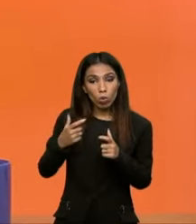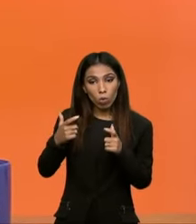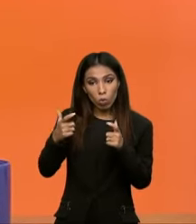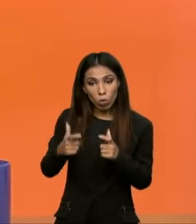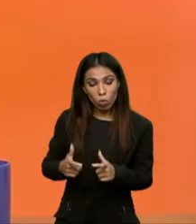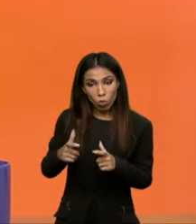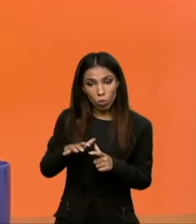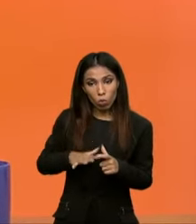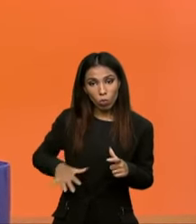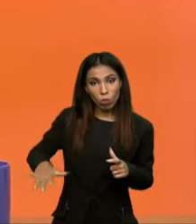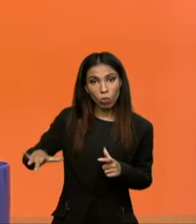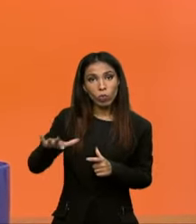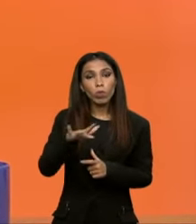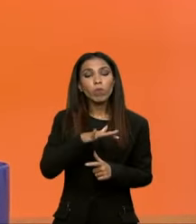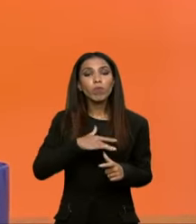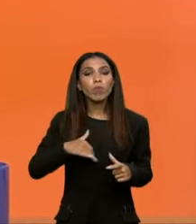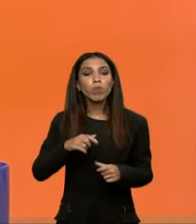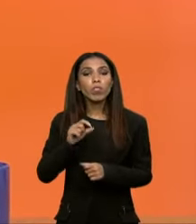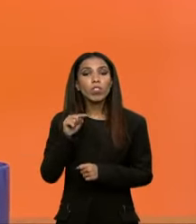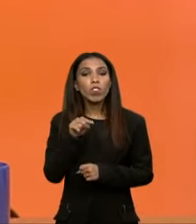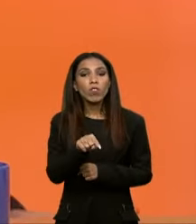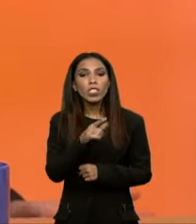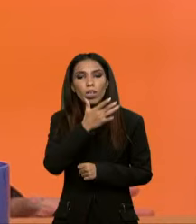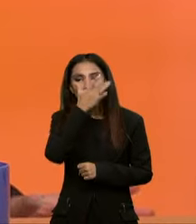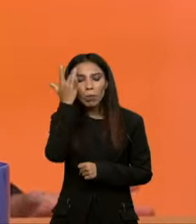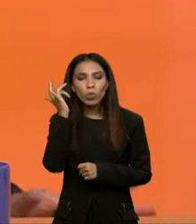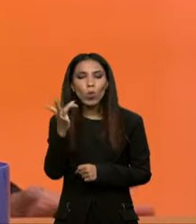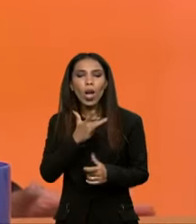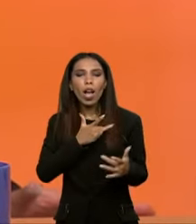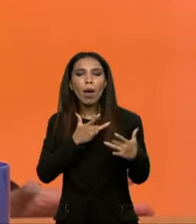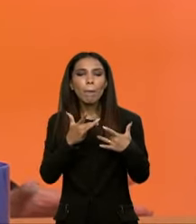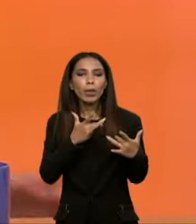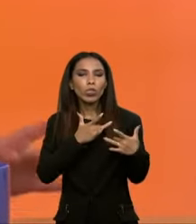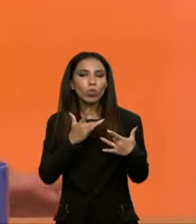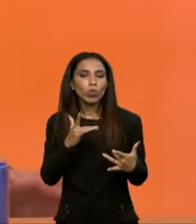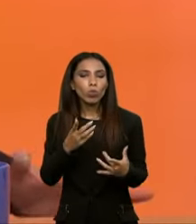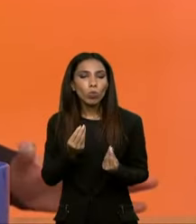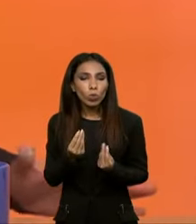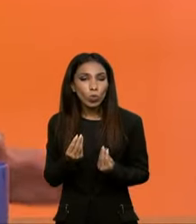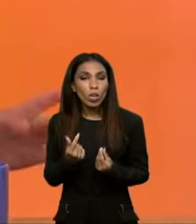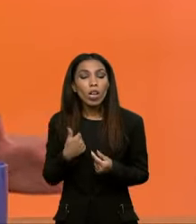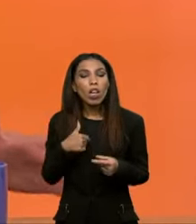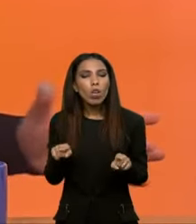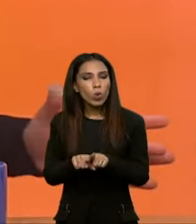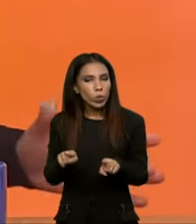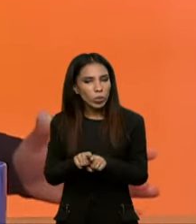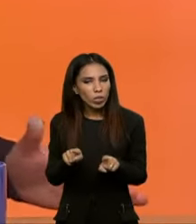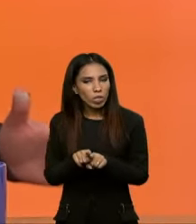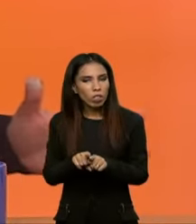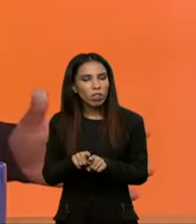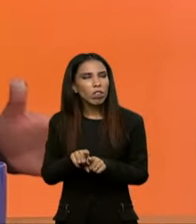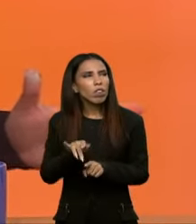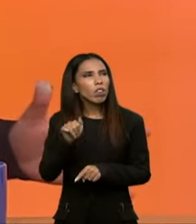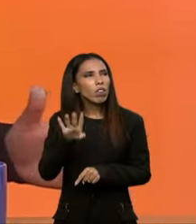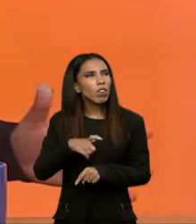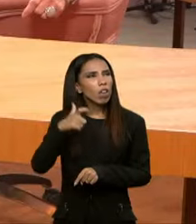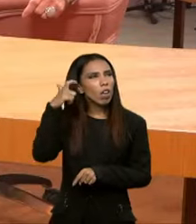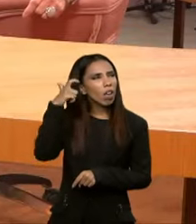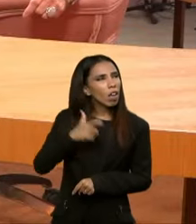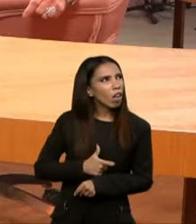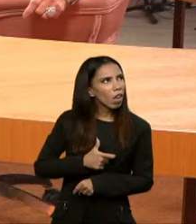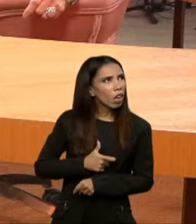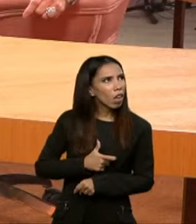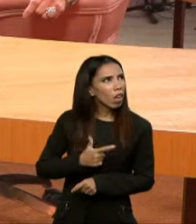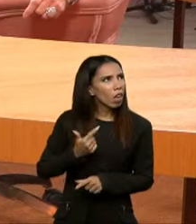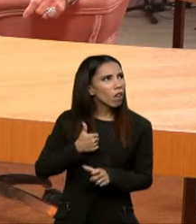você, e que é que você é uma pessoa apaixonada. Ah, muito. É. E eu sou assim também. Intenso. Quando ele falou quem é você, eu pensei, e não é o que você